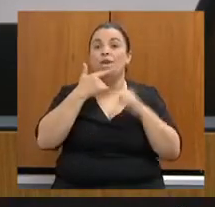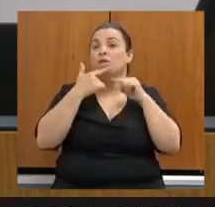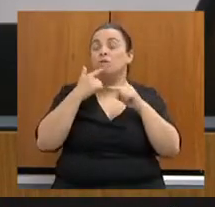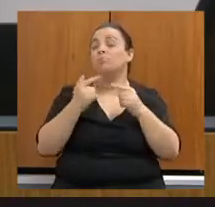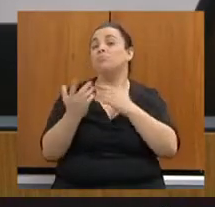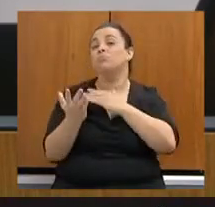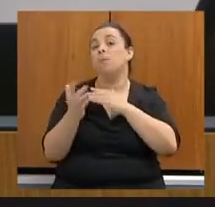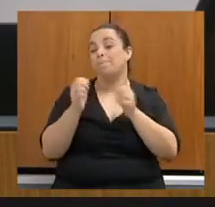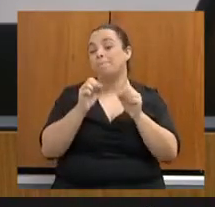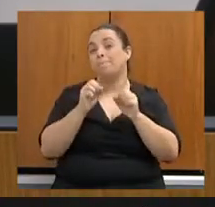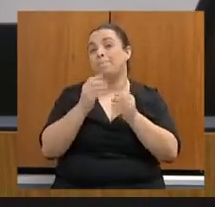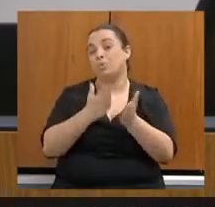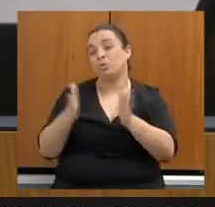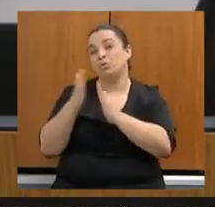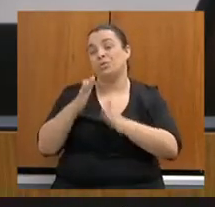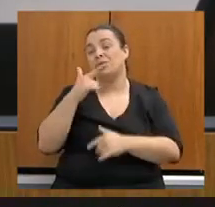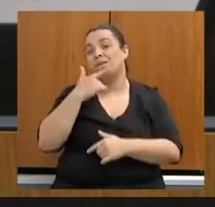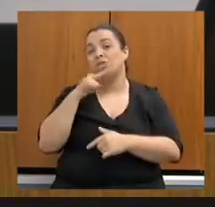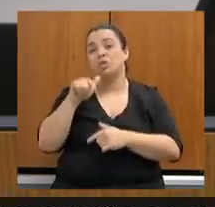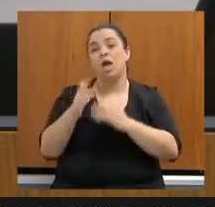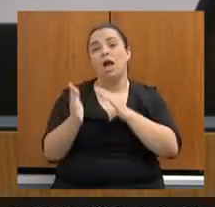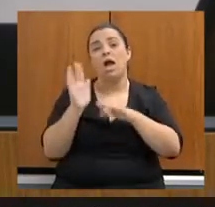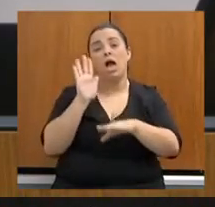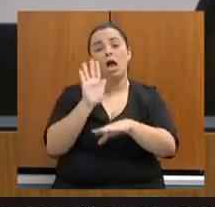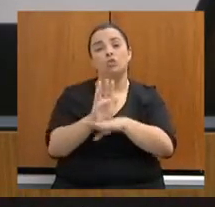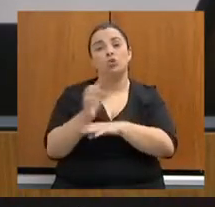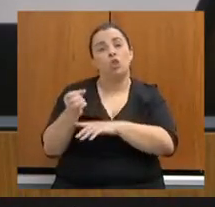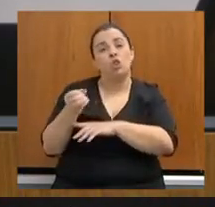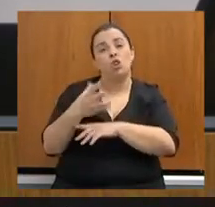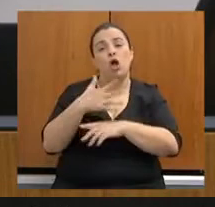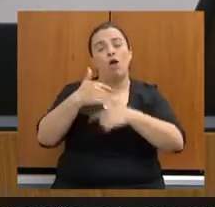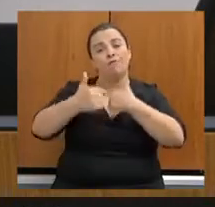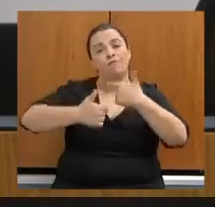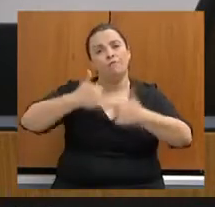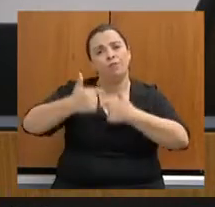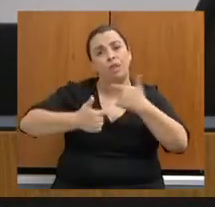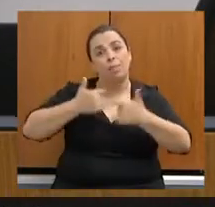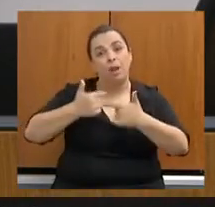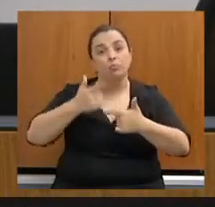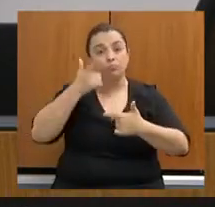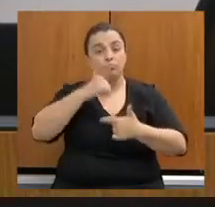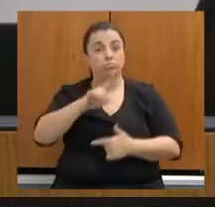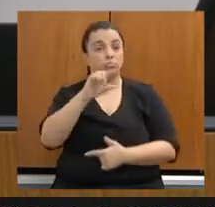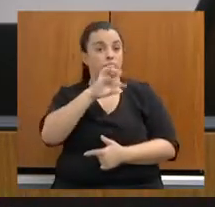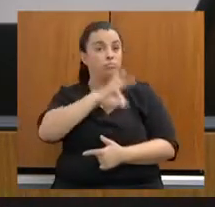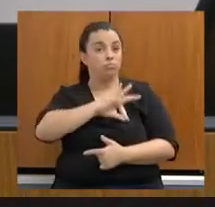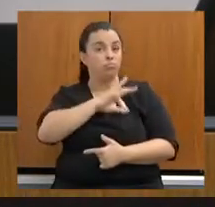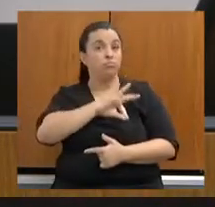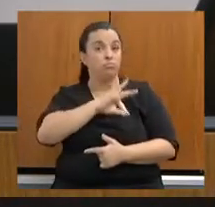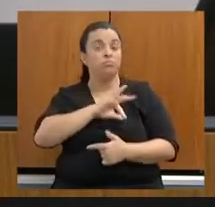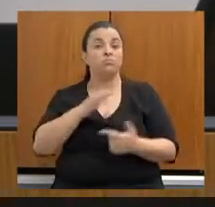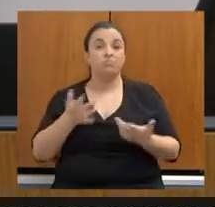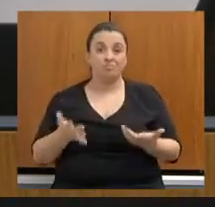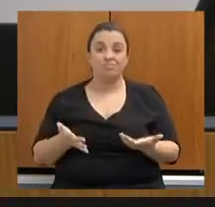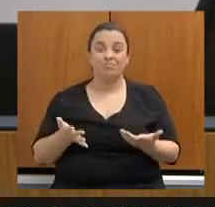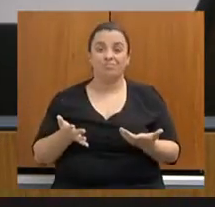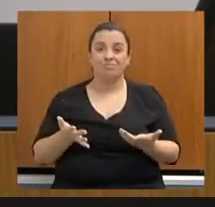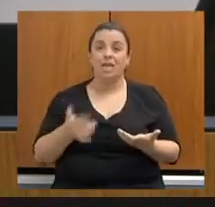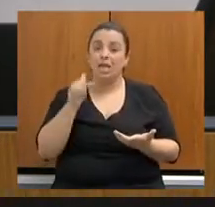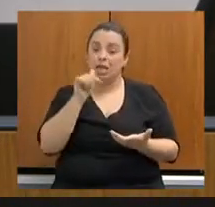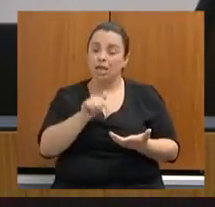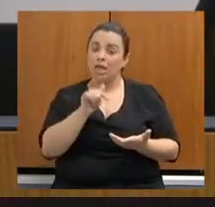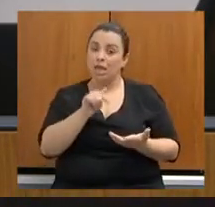e renda para o povo Mineiro e através do queijo e são aproximadamente